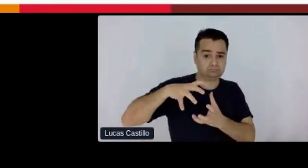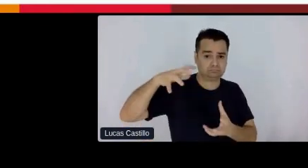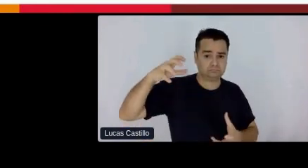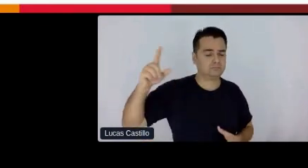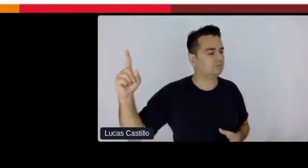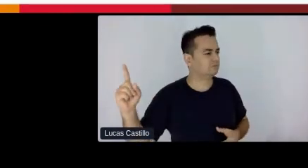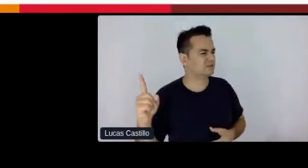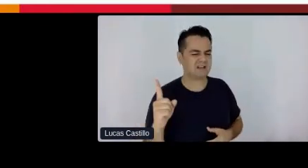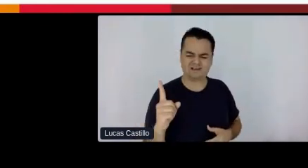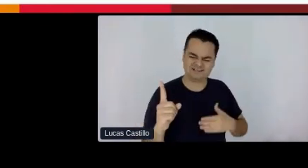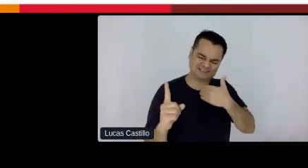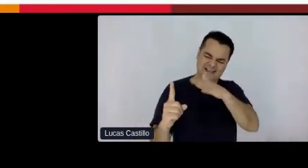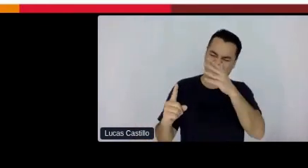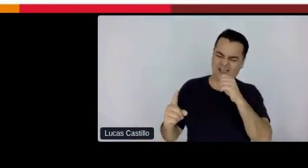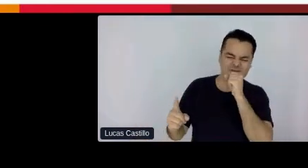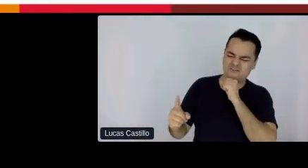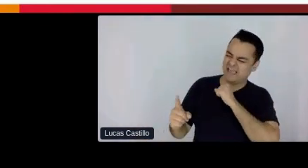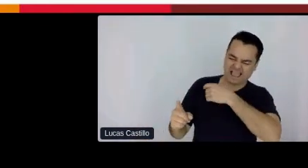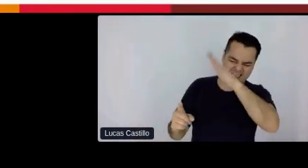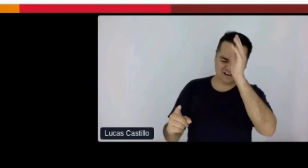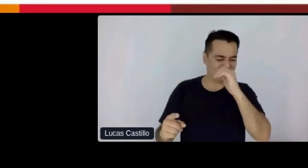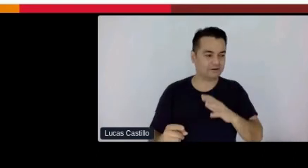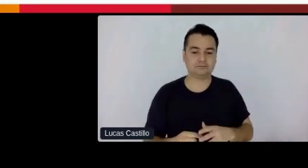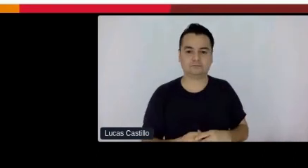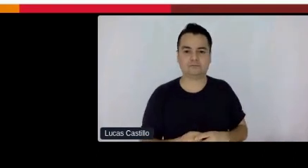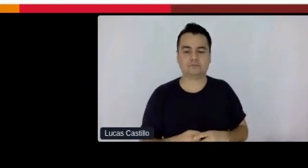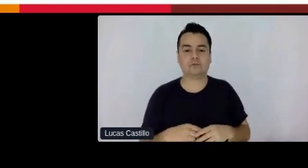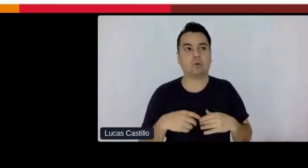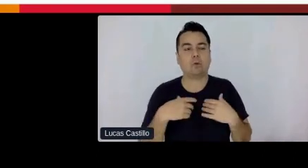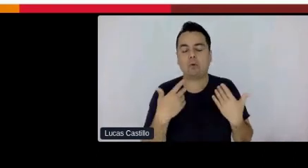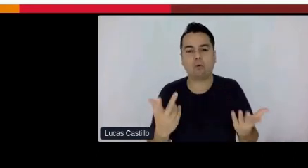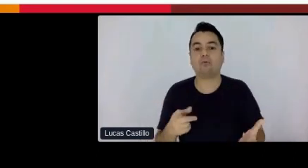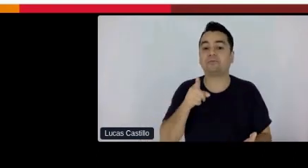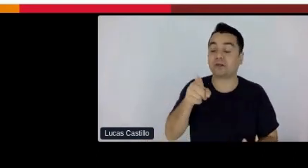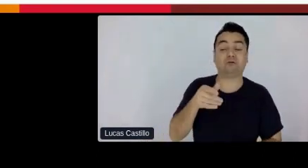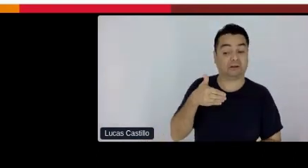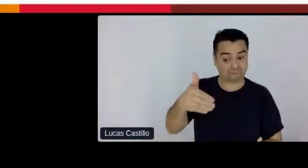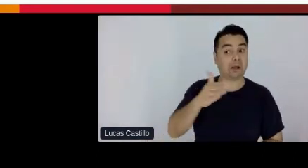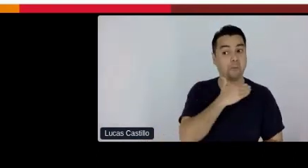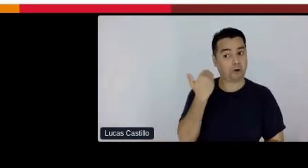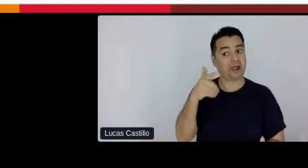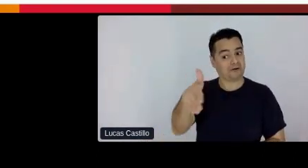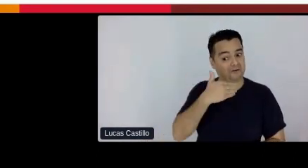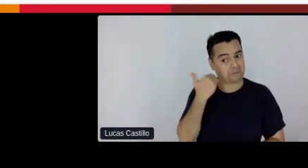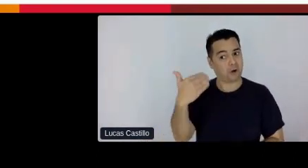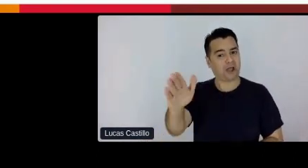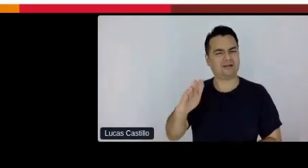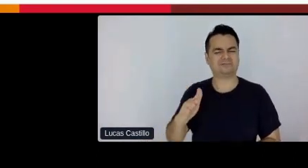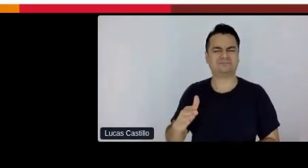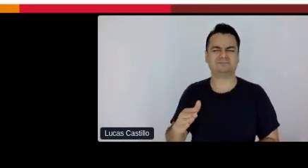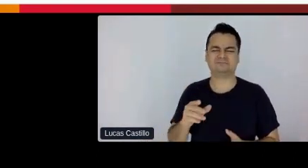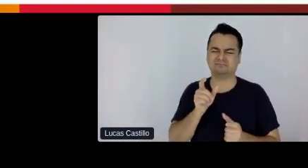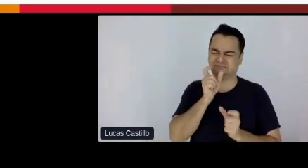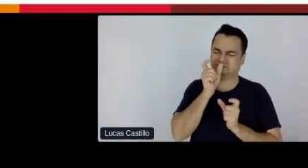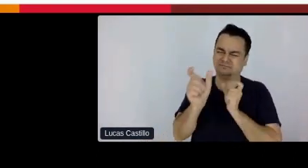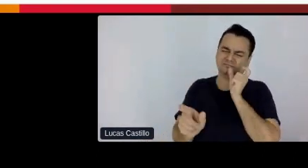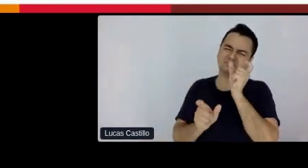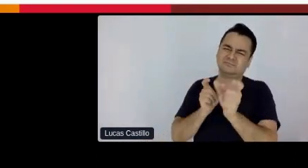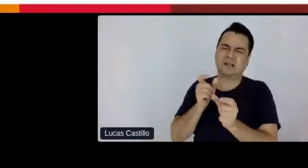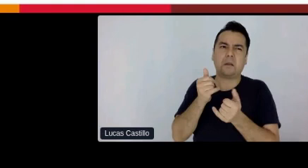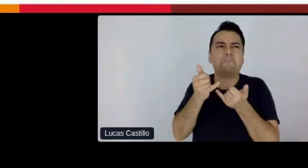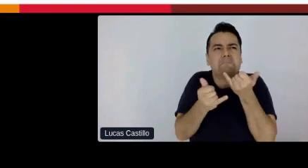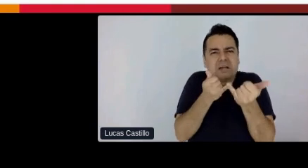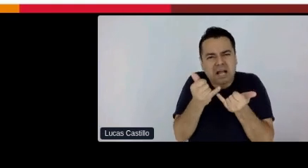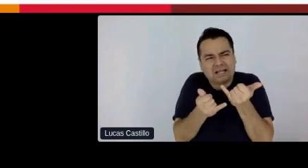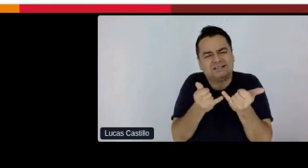assim, fulano é pé na cova, porque é uma pessoa que tem idade avançada, sabe? Então, pessoal, a gente tem que se policiar muito naquilo que a gente